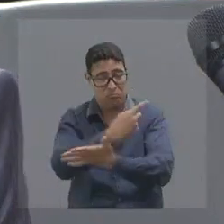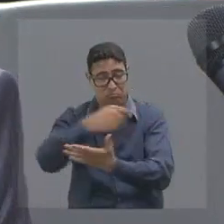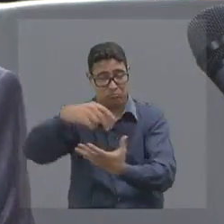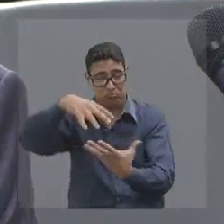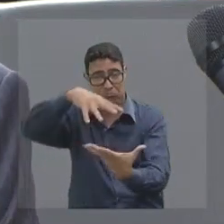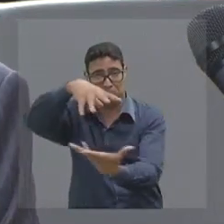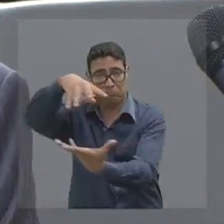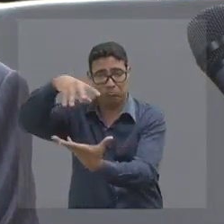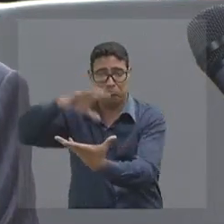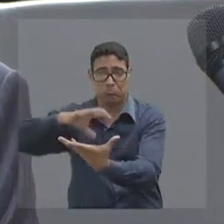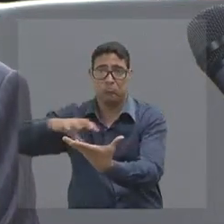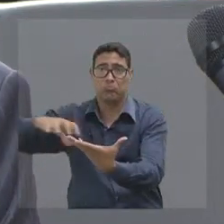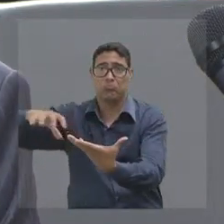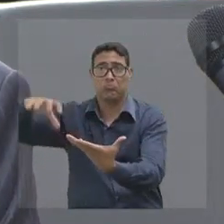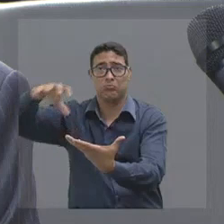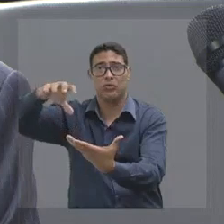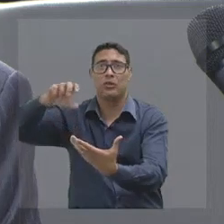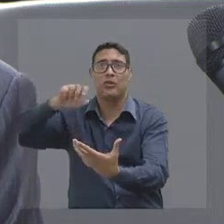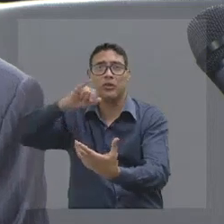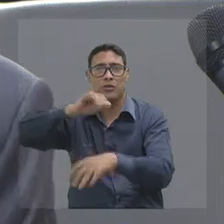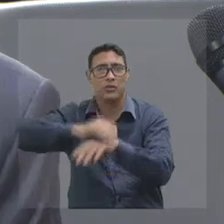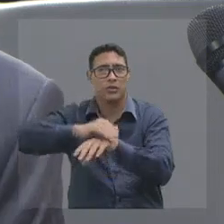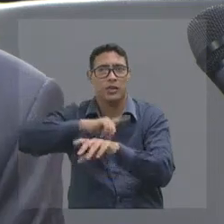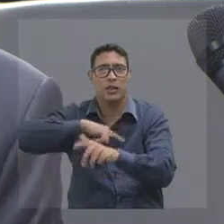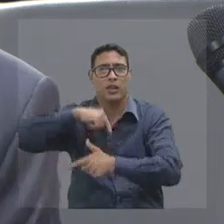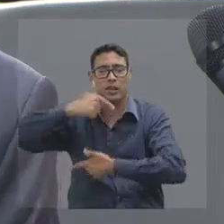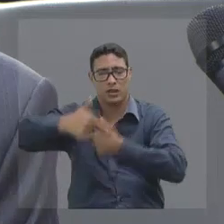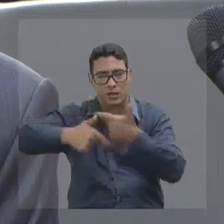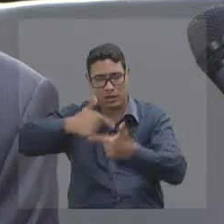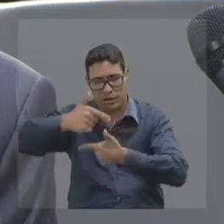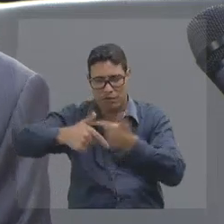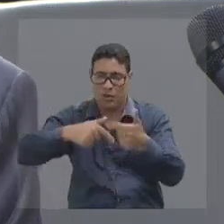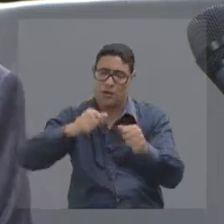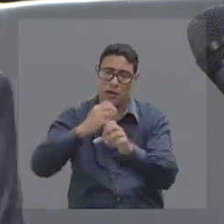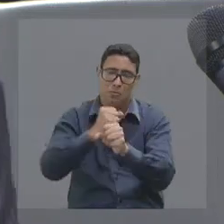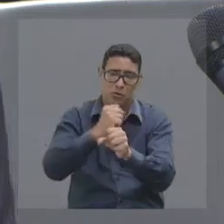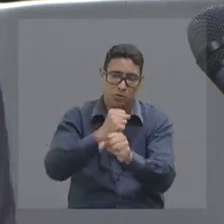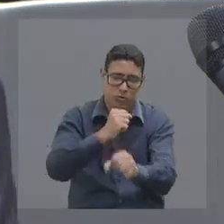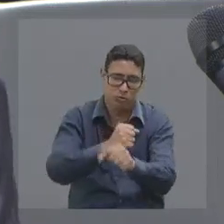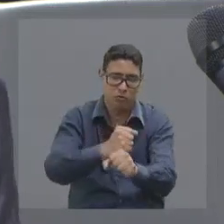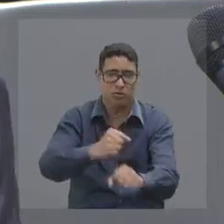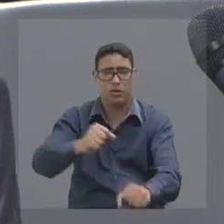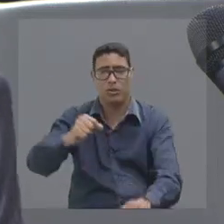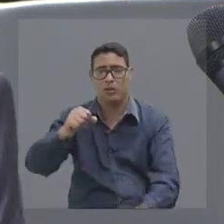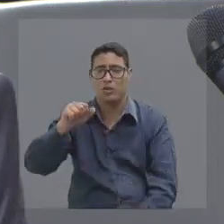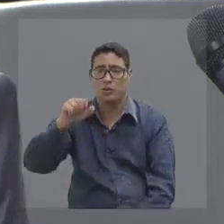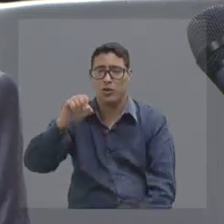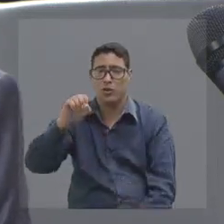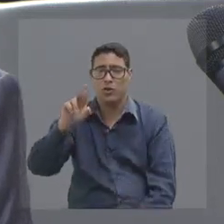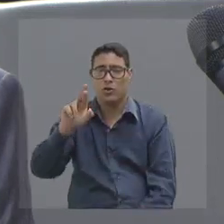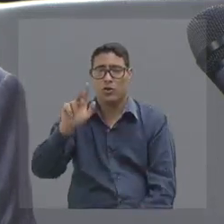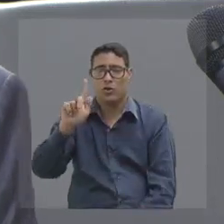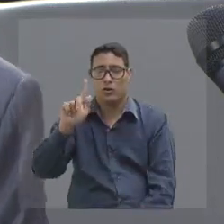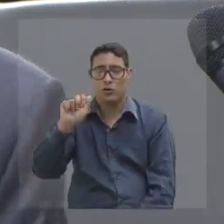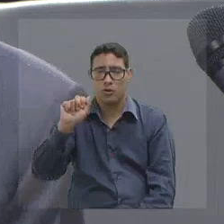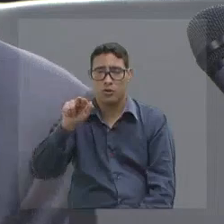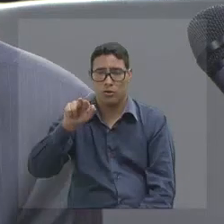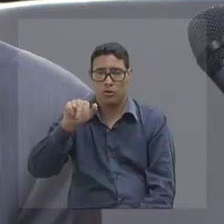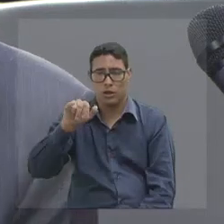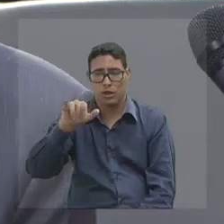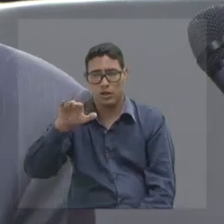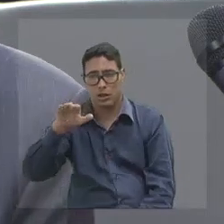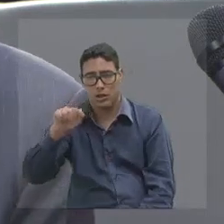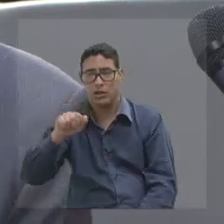que quando você trabalhava para produzir de forma orgânica e com os BIOS fertilizantes enfim a dificuldade